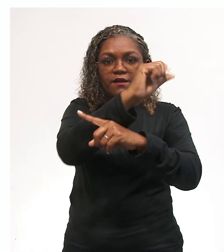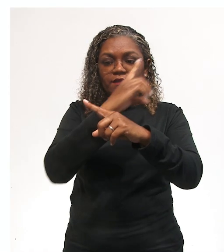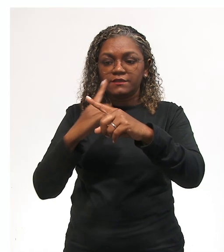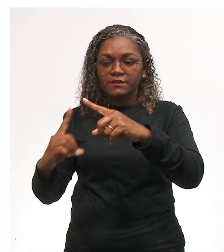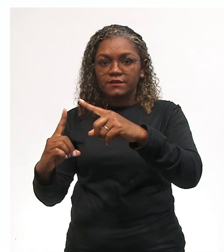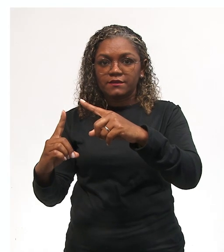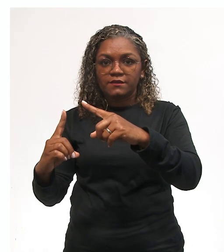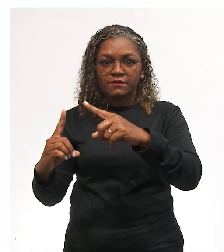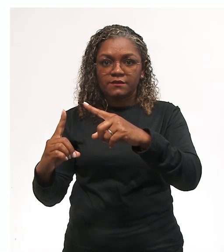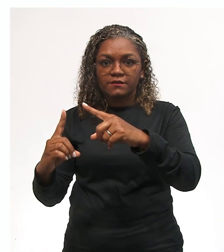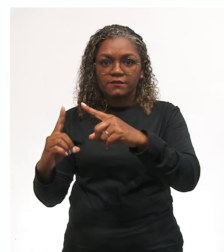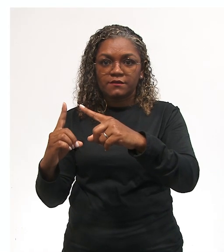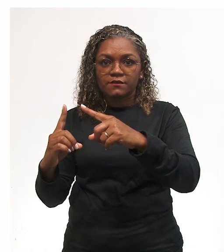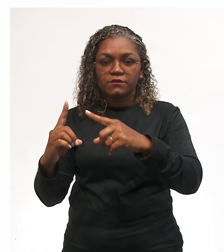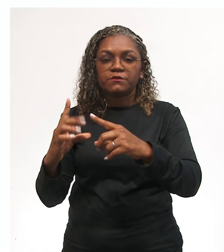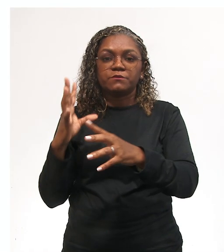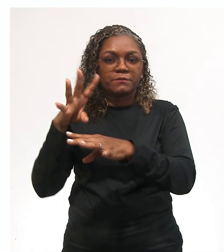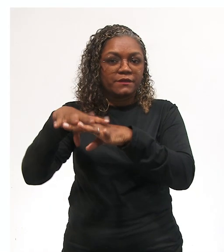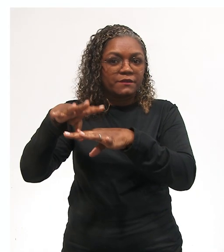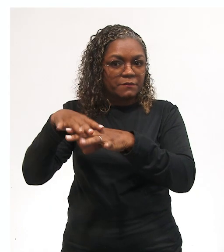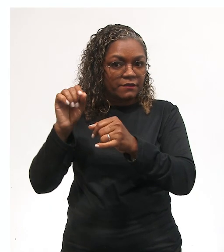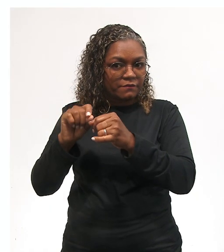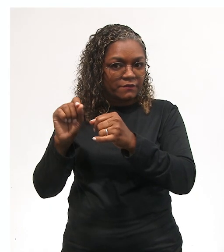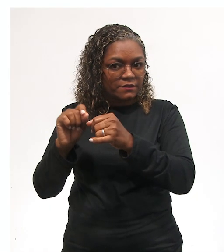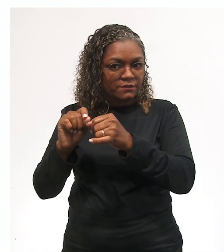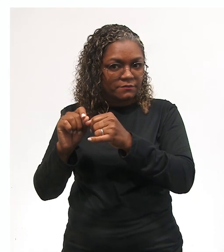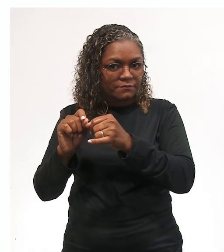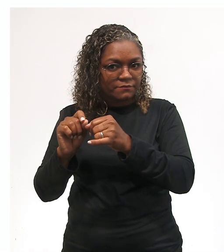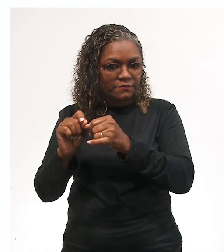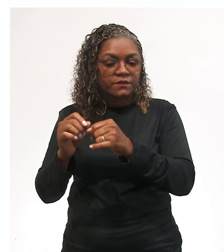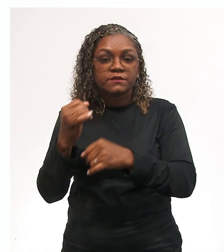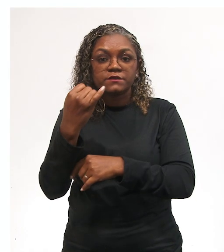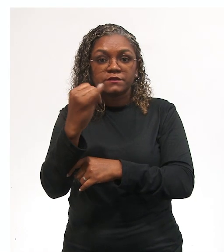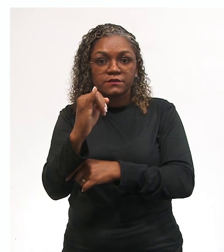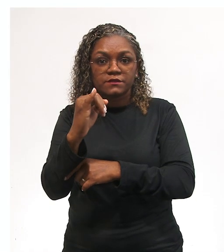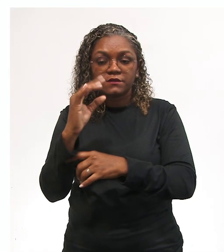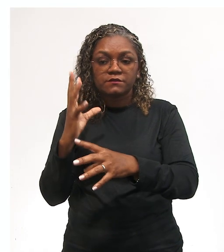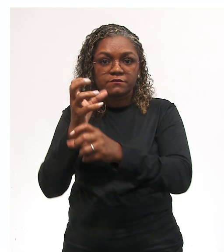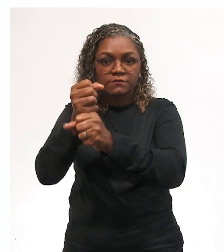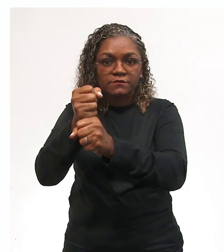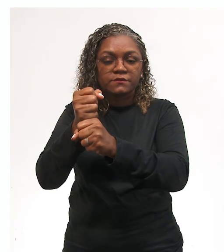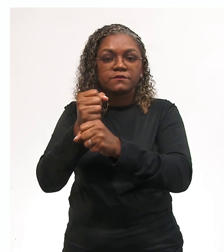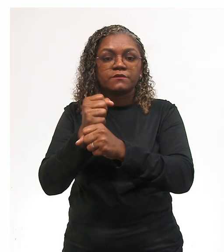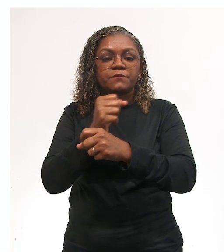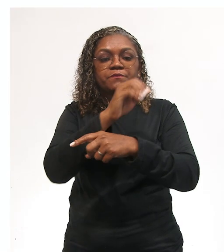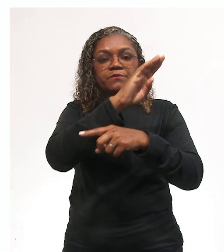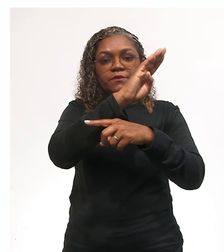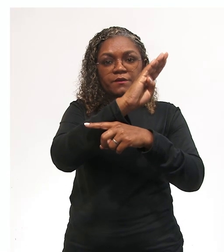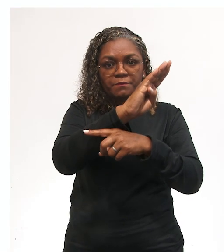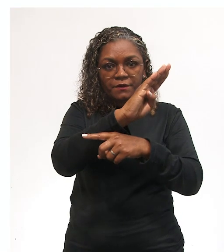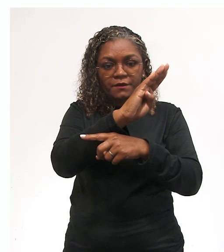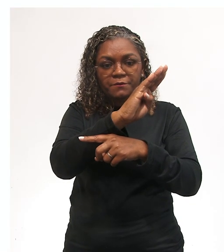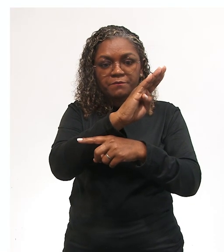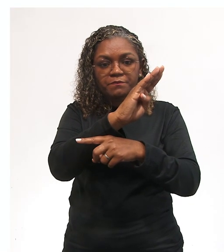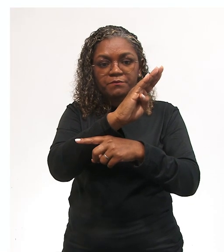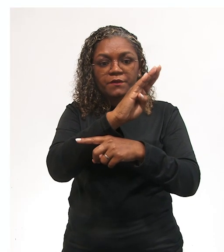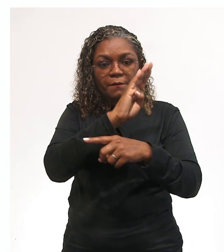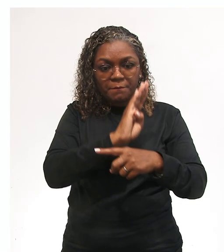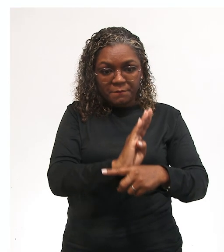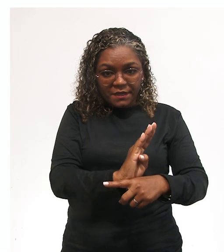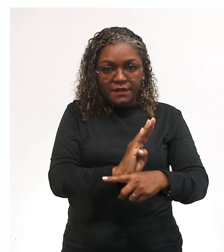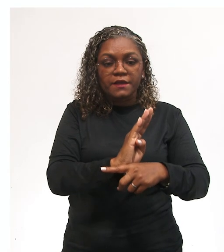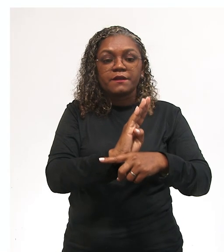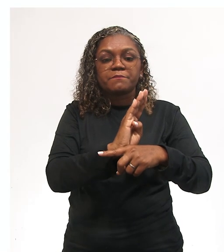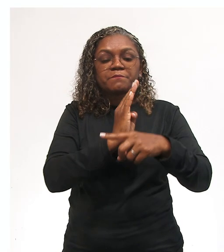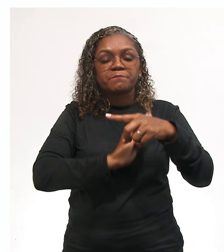e pegar o meu C e multiplicar por B, se essas 2 multiplicações, se esses 2 produtos forem iguais, significa que eu tenho